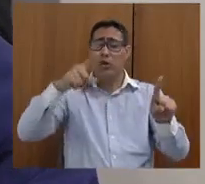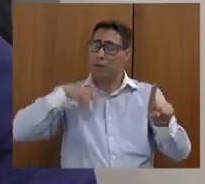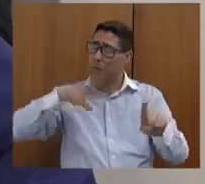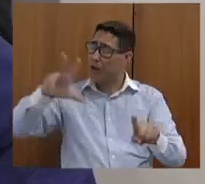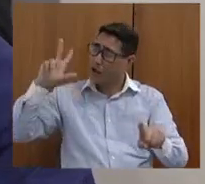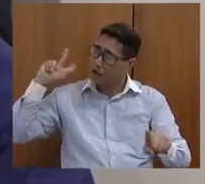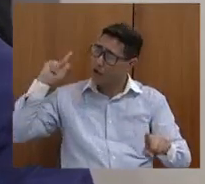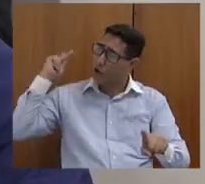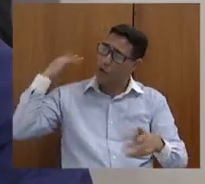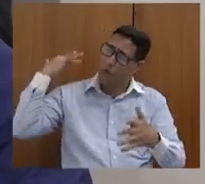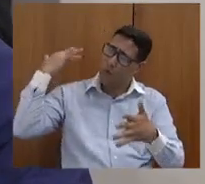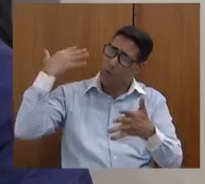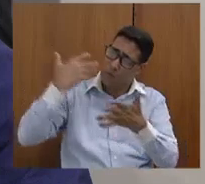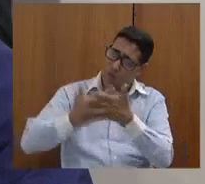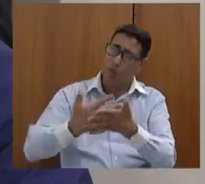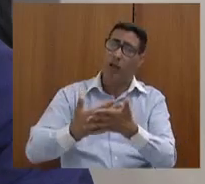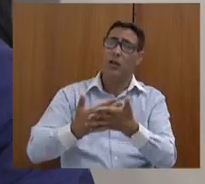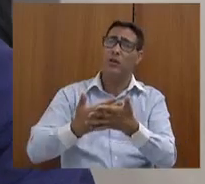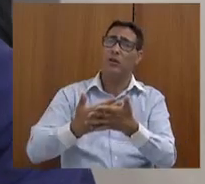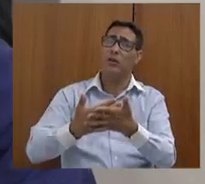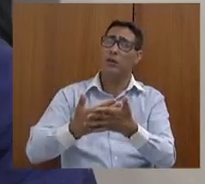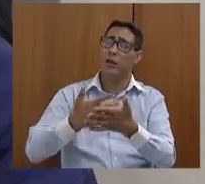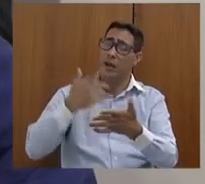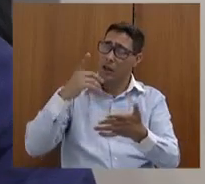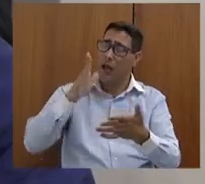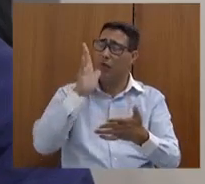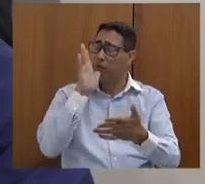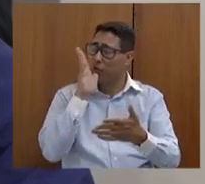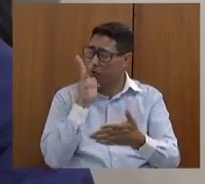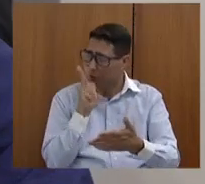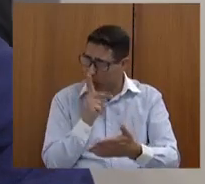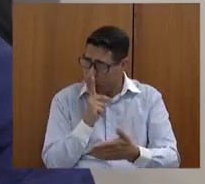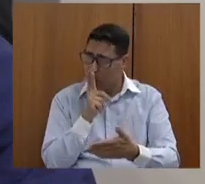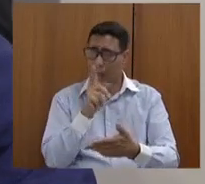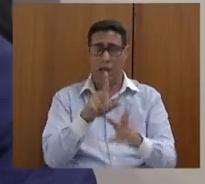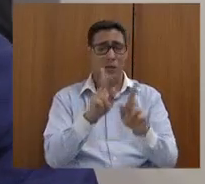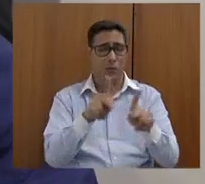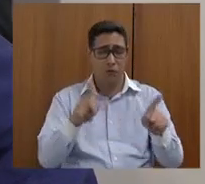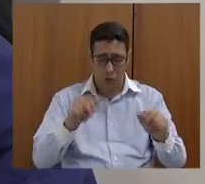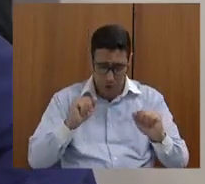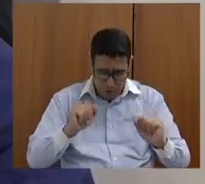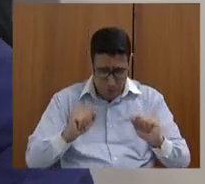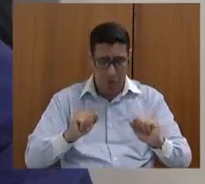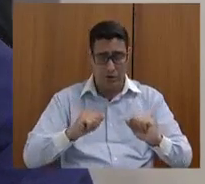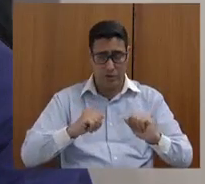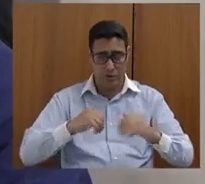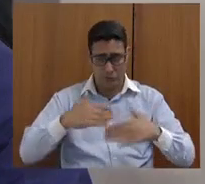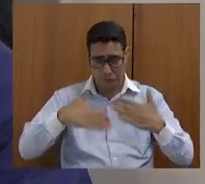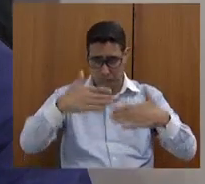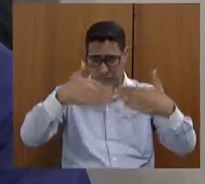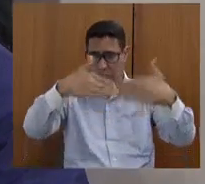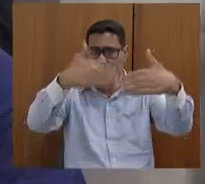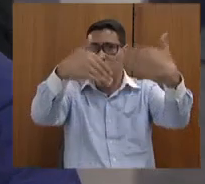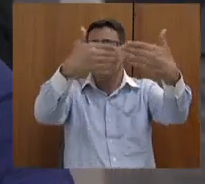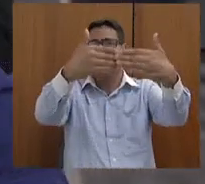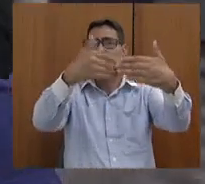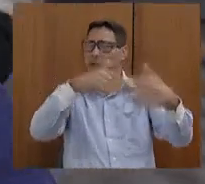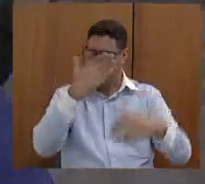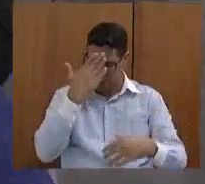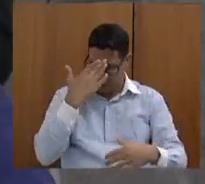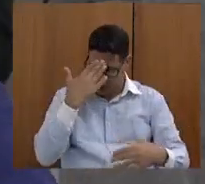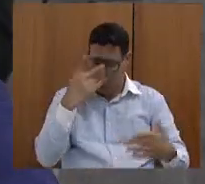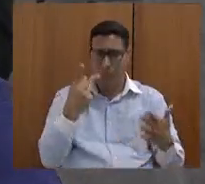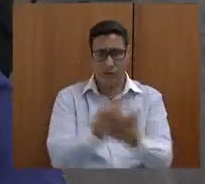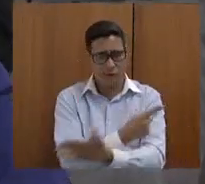a demora que é para que o servidor possa progredir na sua carreira sabemos desse desafio estamos